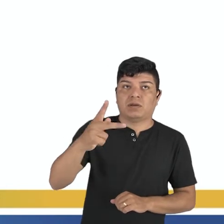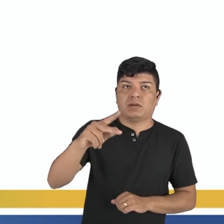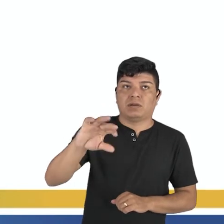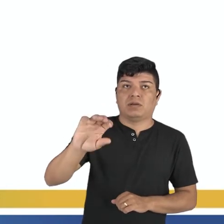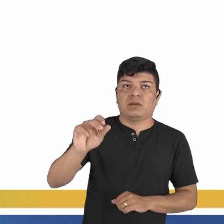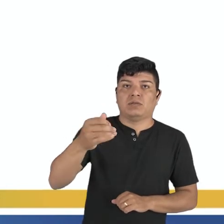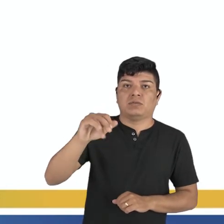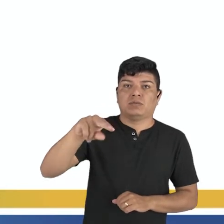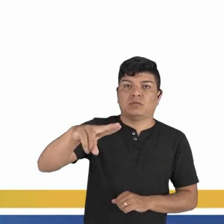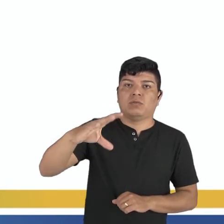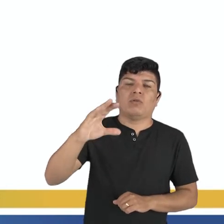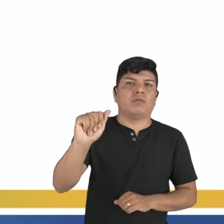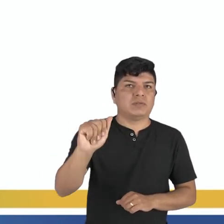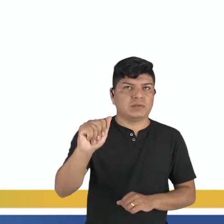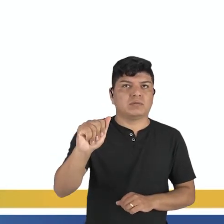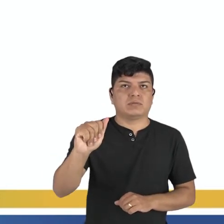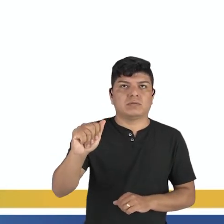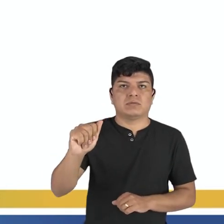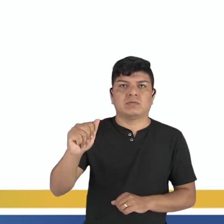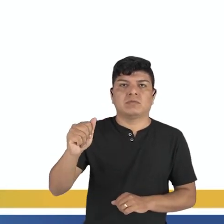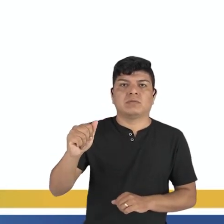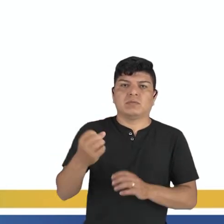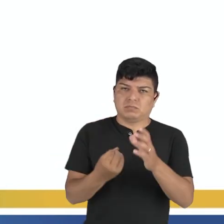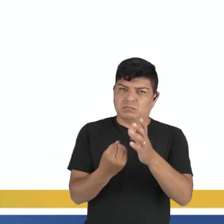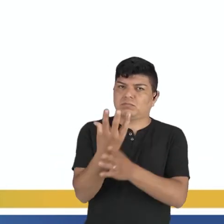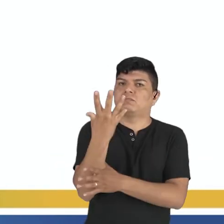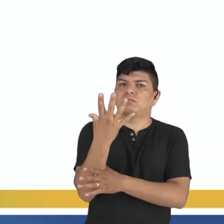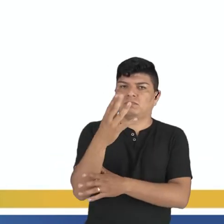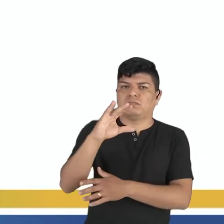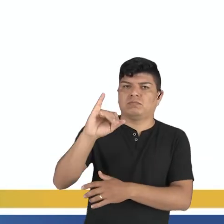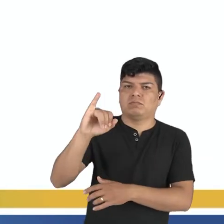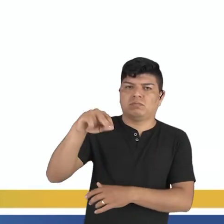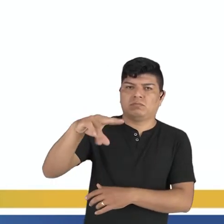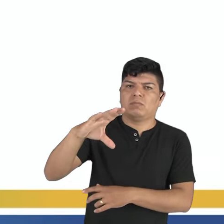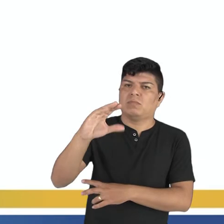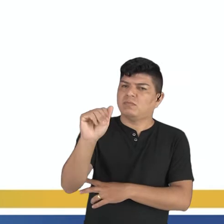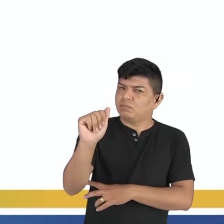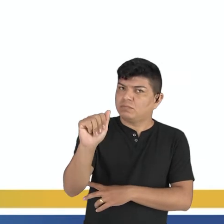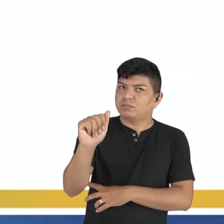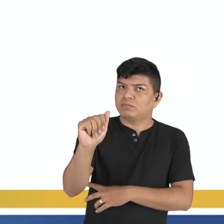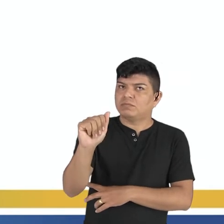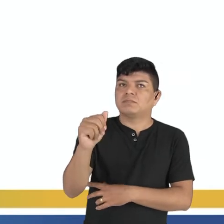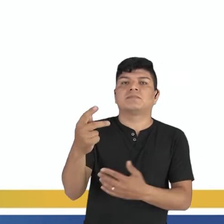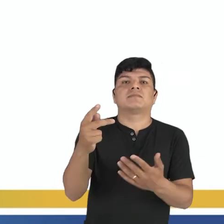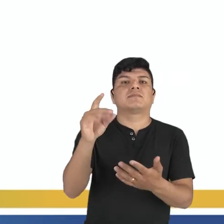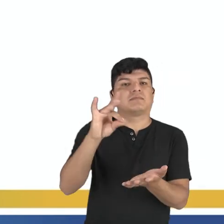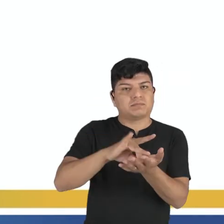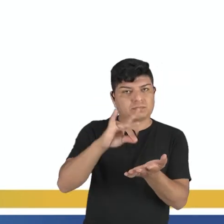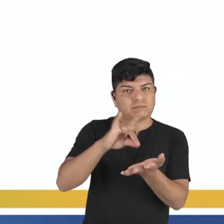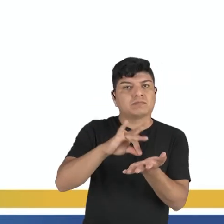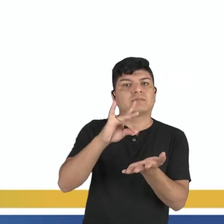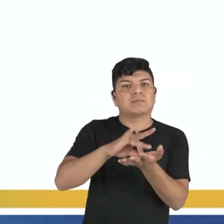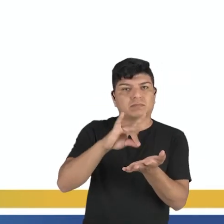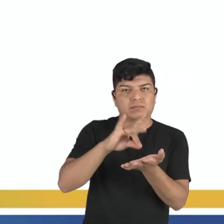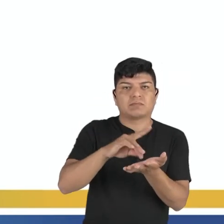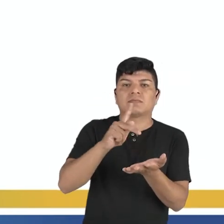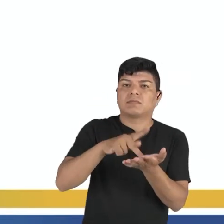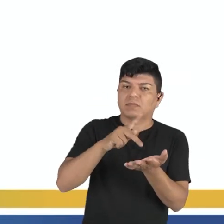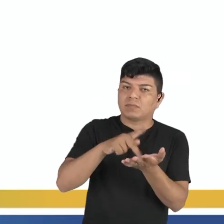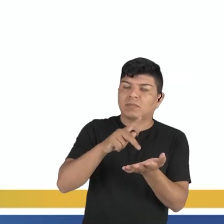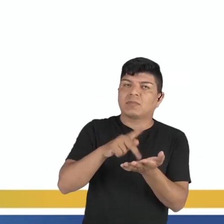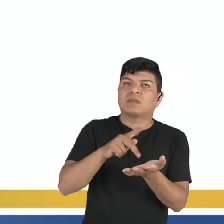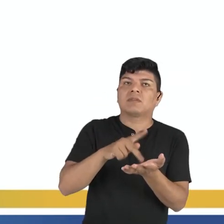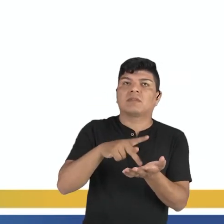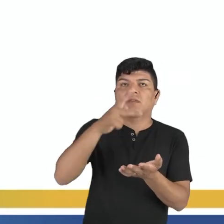los Incas? Machu Picchu é uma obra arquitetônica dos Incas, né? É sim, acabamos de ver que